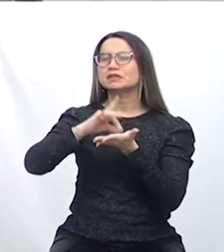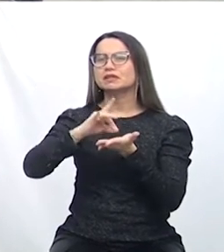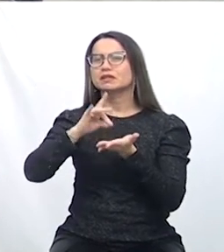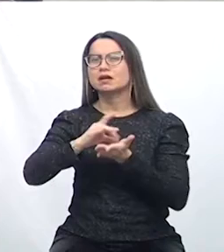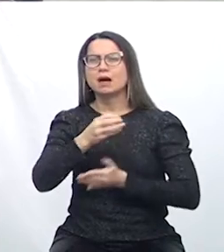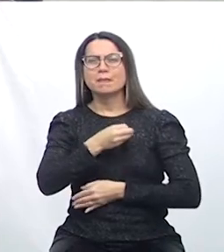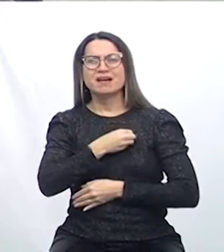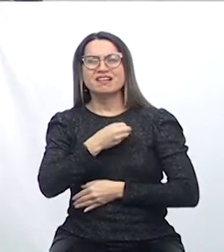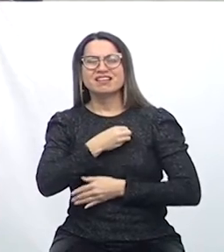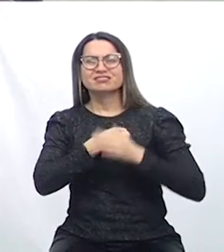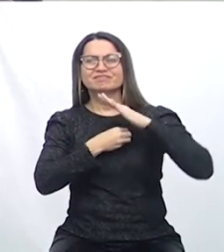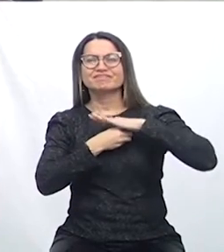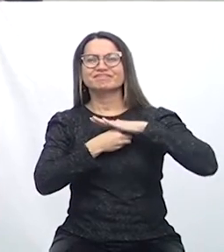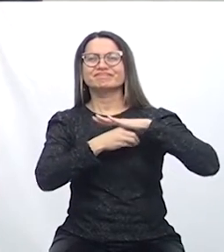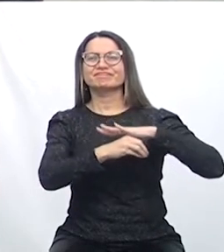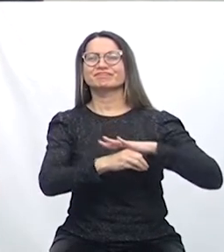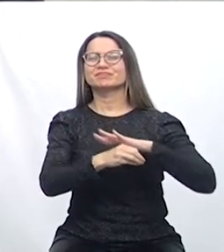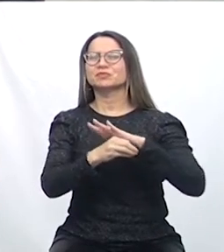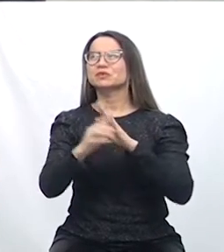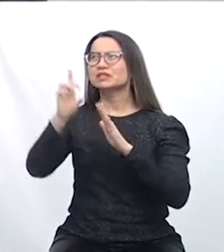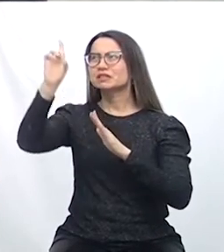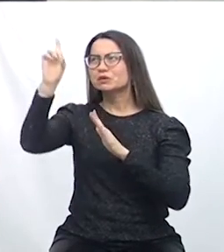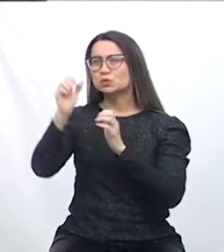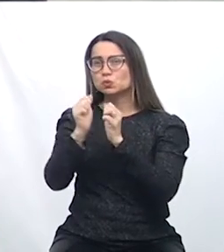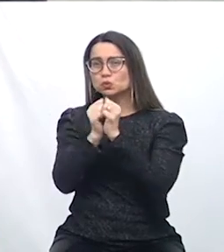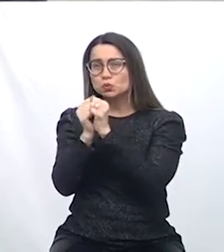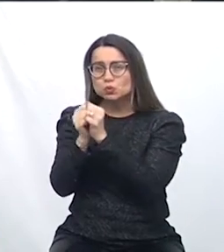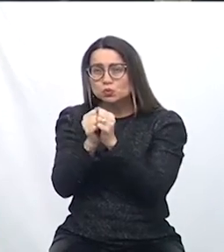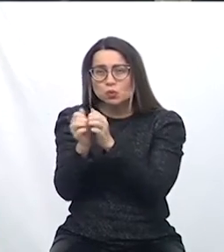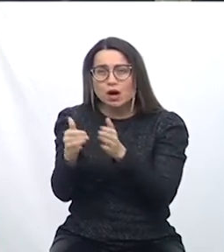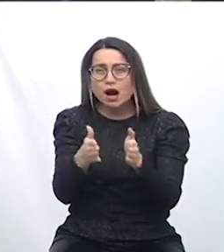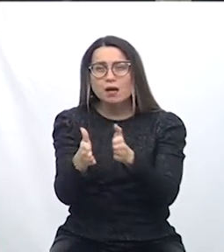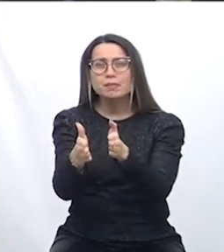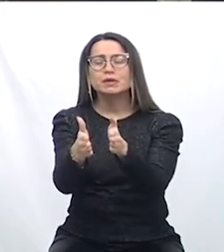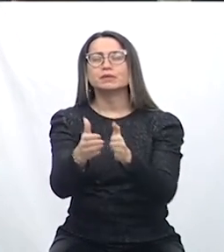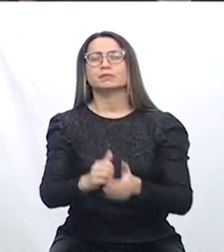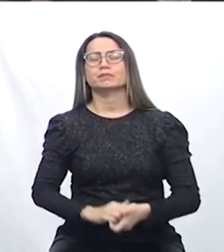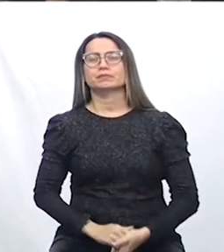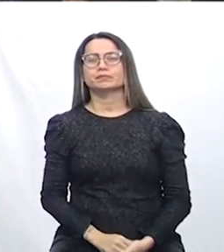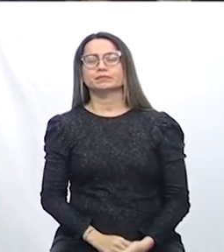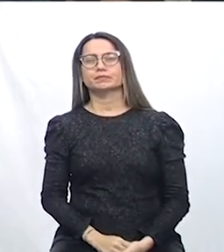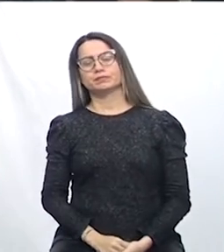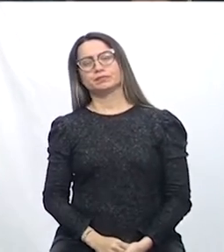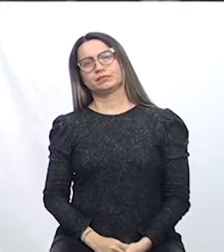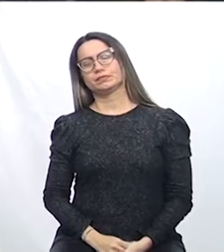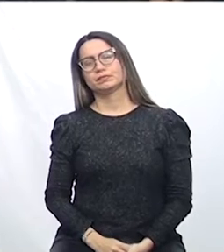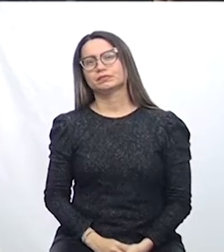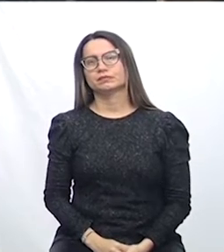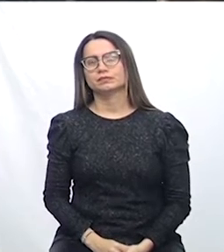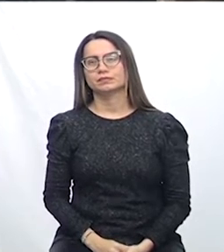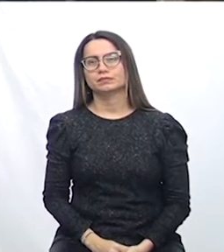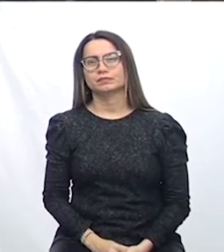e andam nos seus caminhos. Solicito que faça a leitura do expediente.